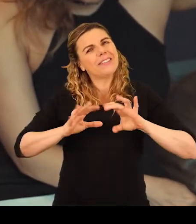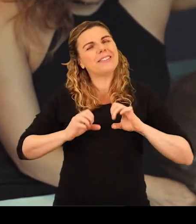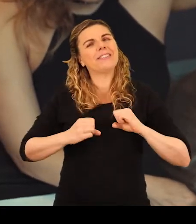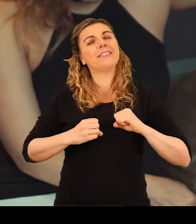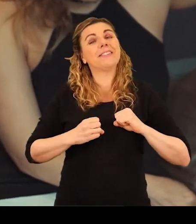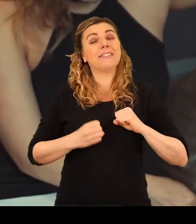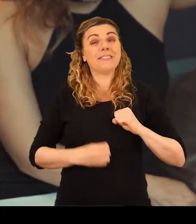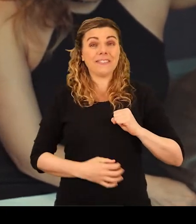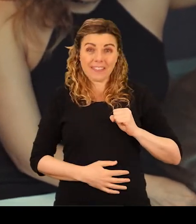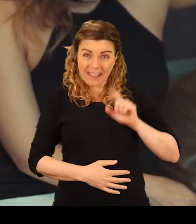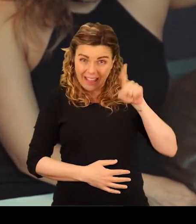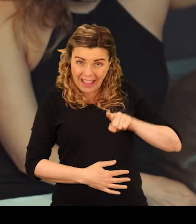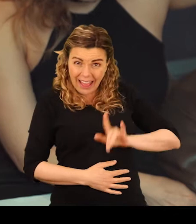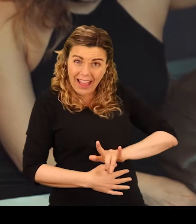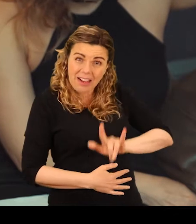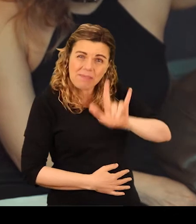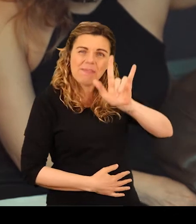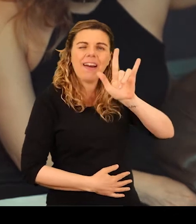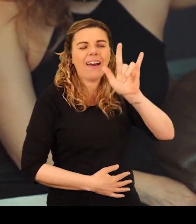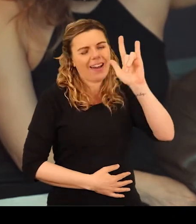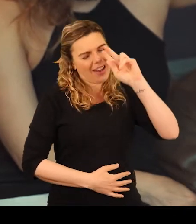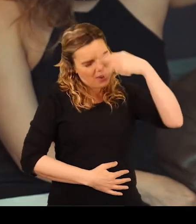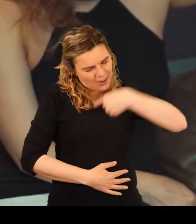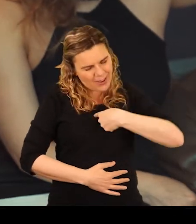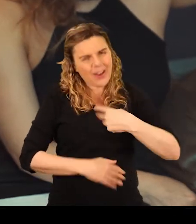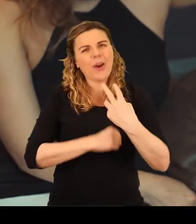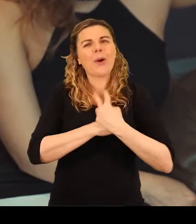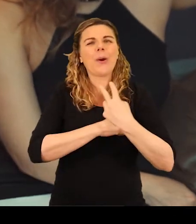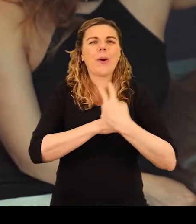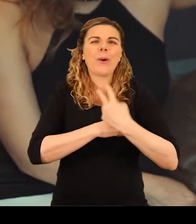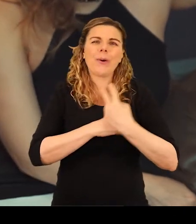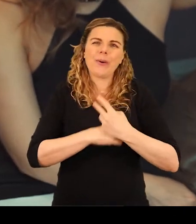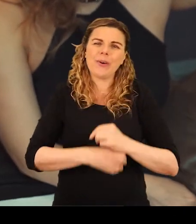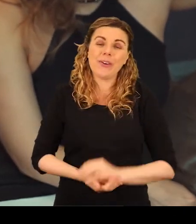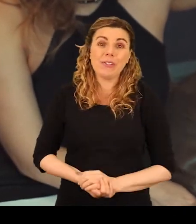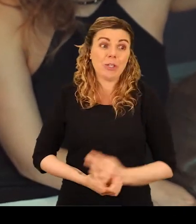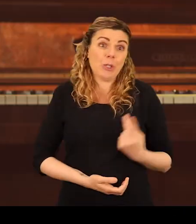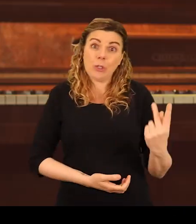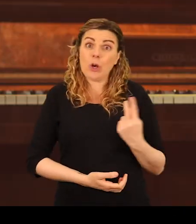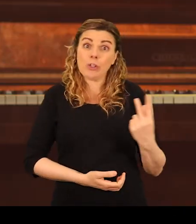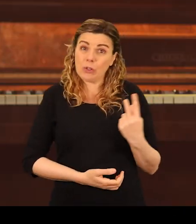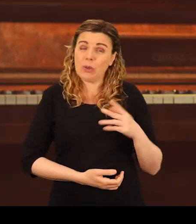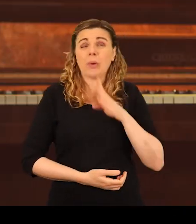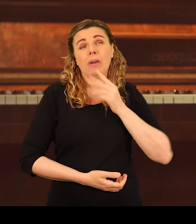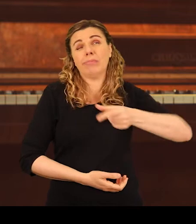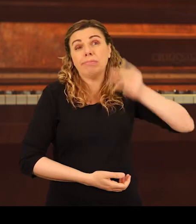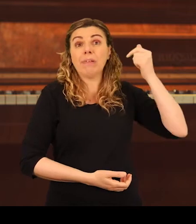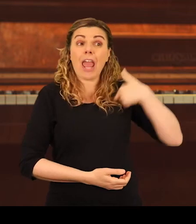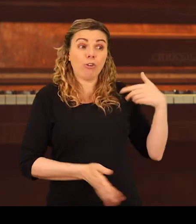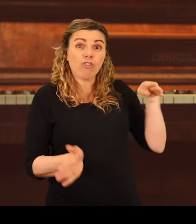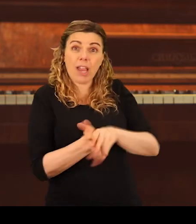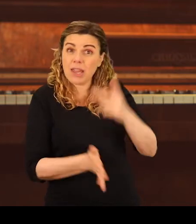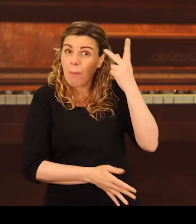bege. Ele é negro, de pele clara, com cabelos crespos curtos. Cuide melhor de ti. E a gente se conhece desde que eu cheguei em